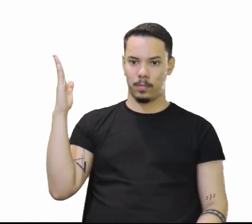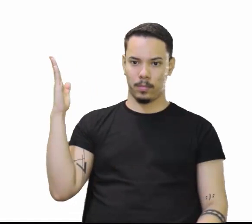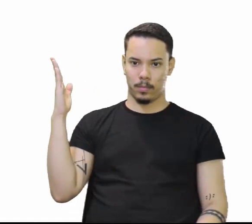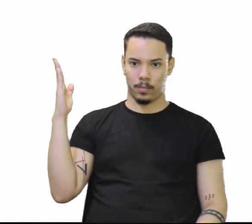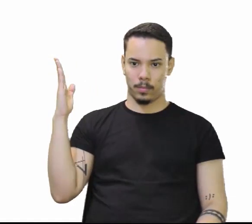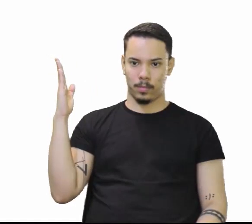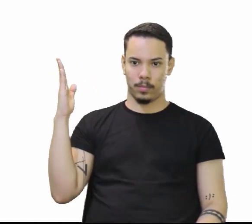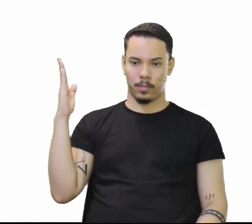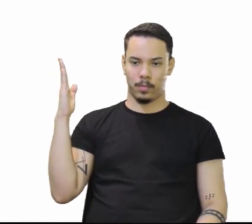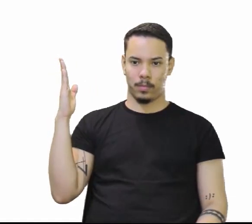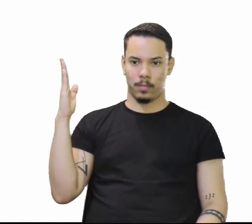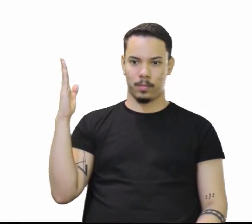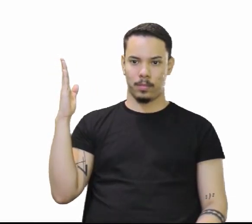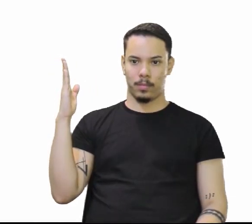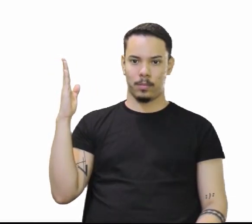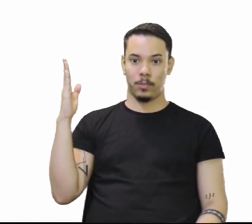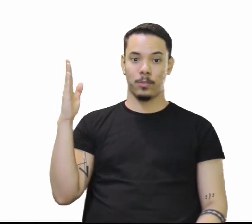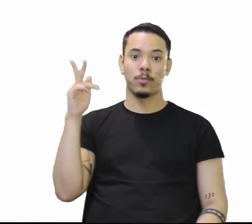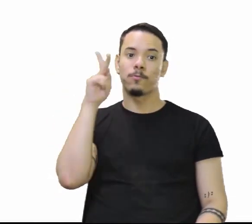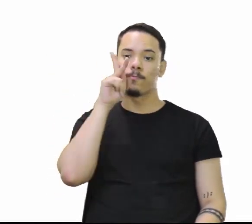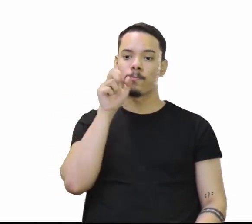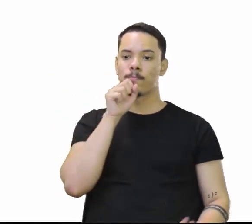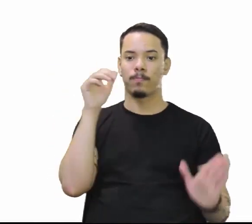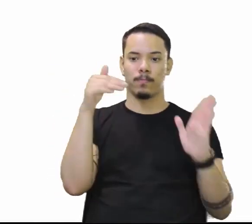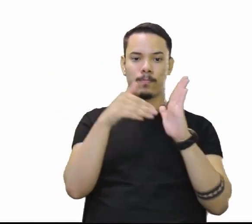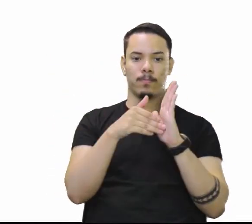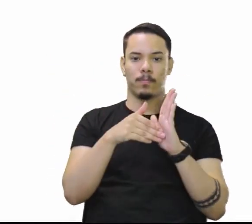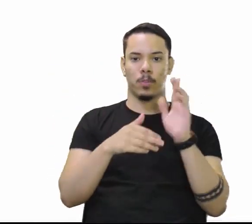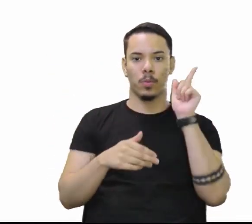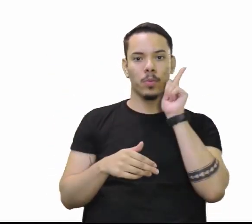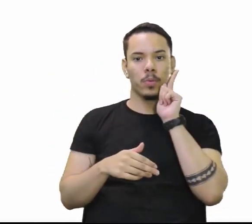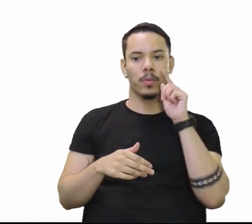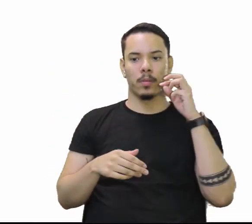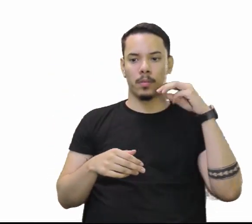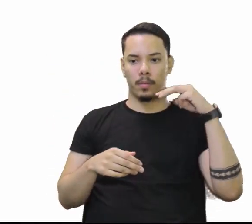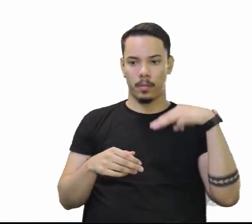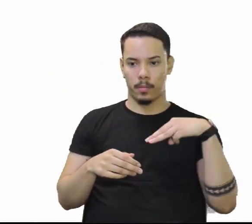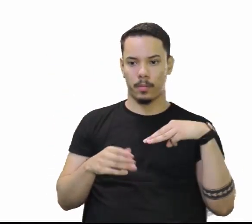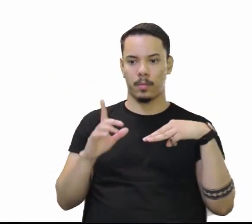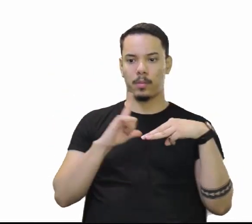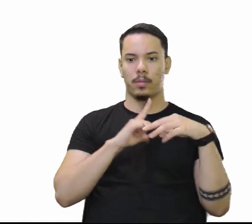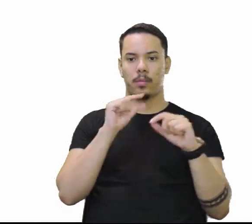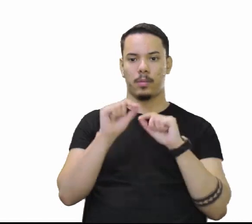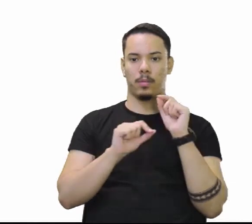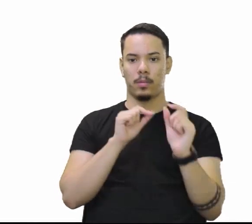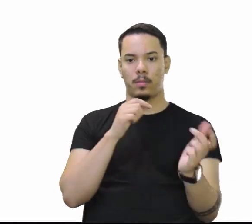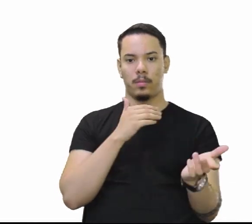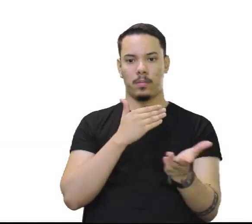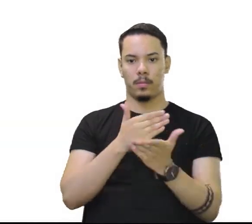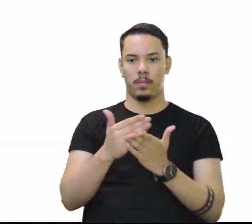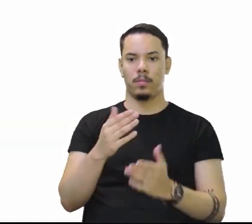ferro, de Porto Velho a Guajará-Mirim, ela teve de início